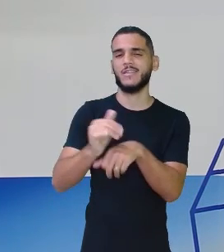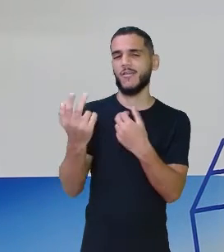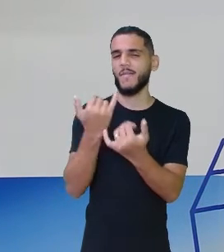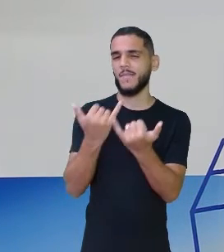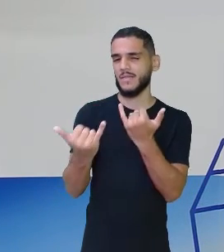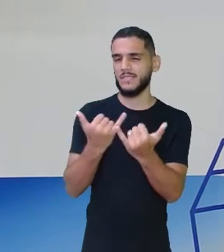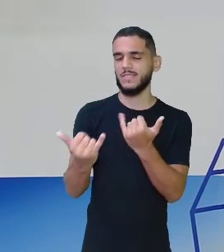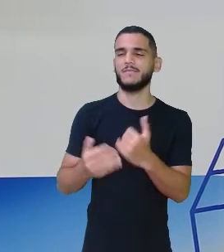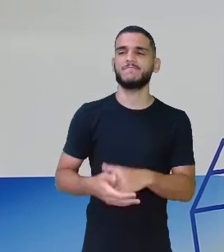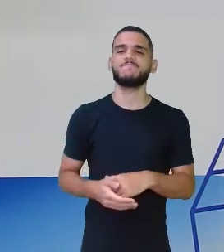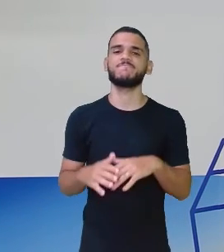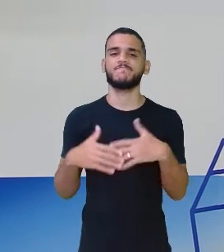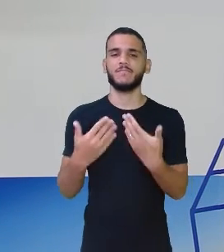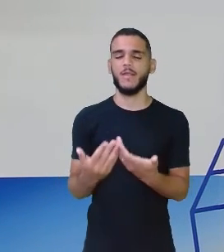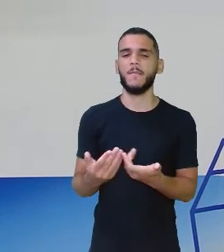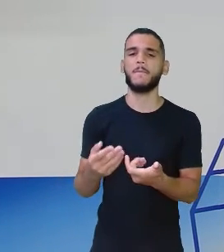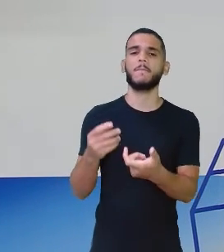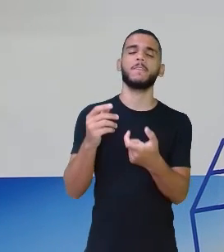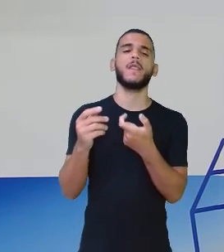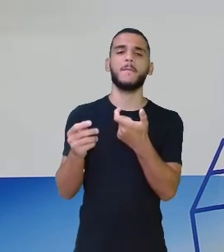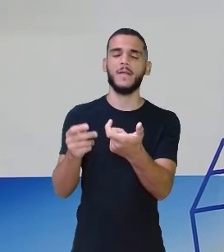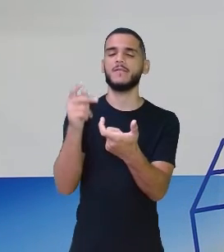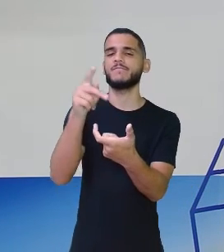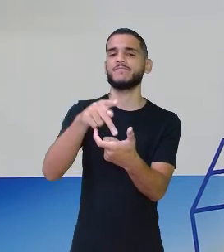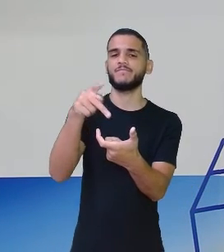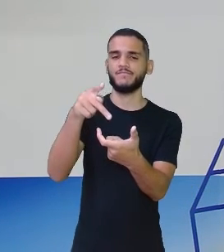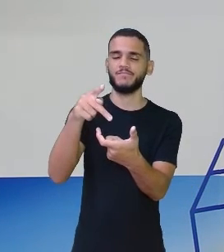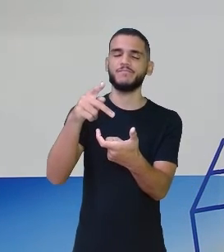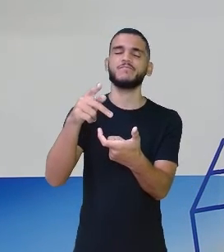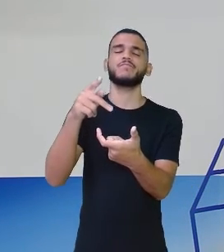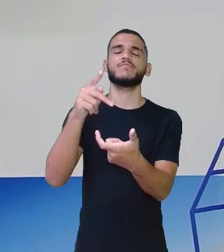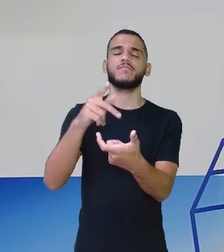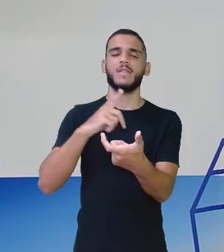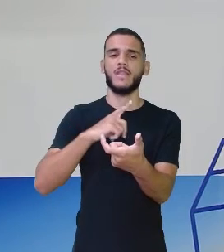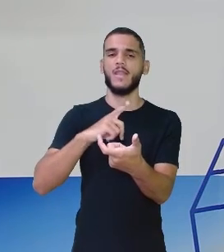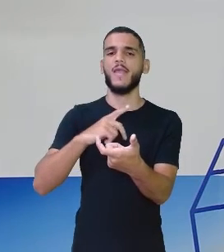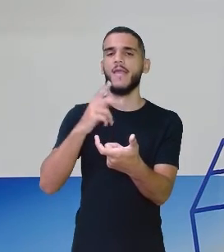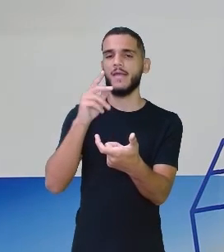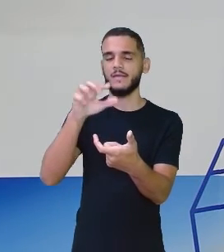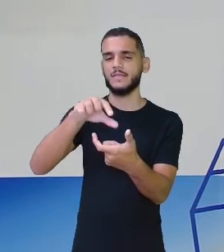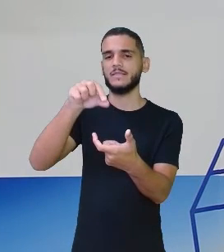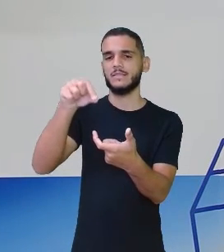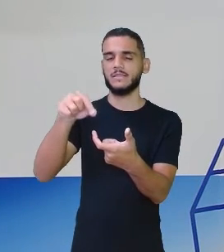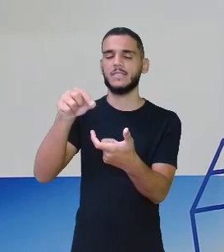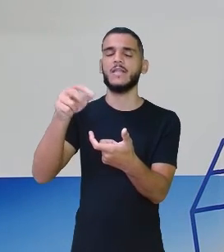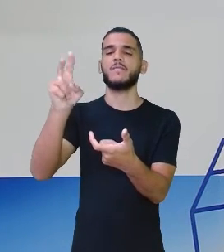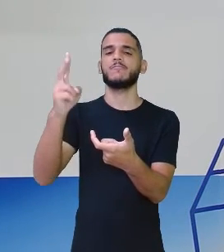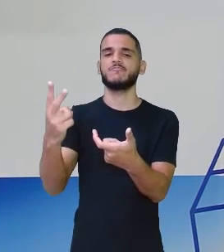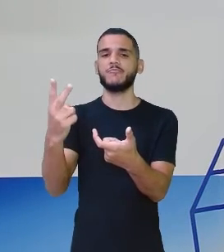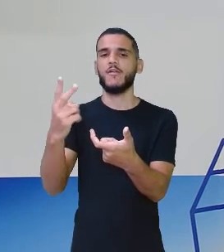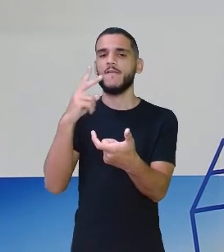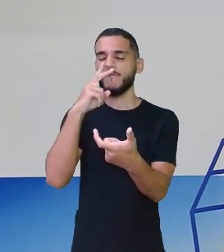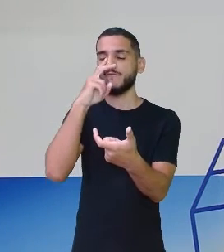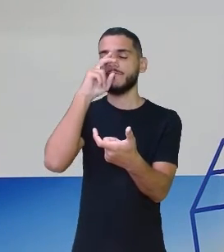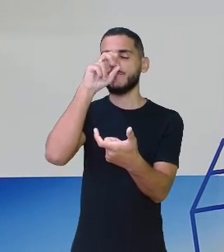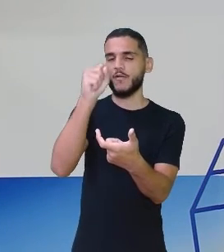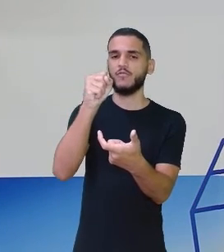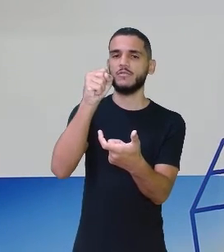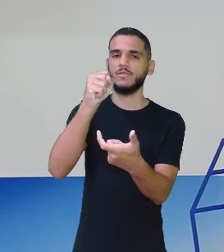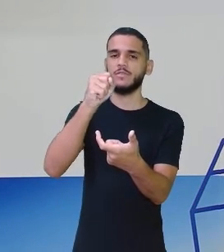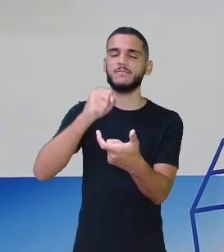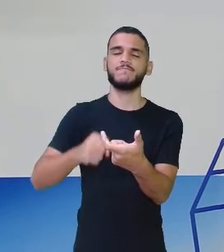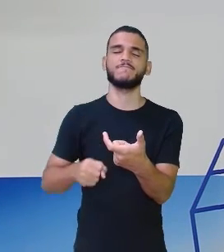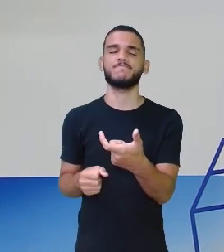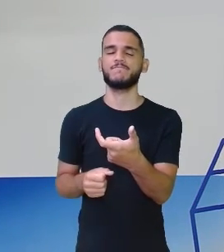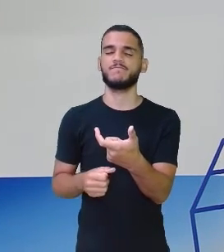Repito, as palavras paroxítonas são aquelas que têm a penúltima sílaba tônica, ou seja, a penúltima sílaba dessas palavras